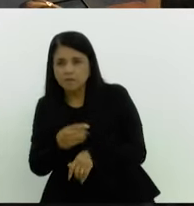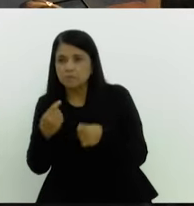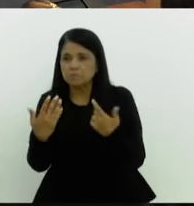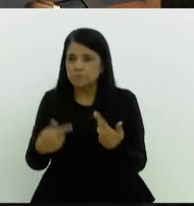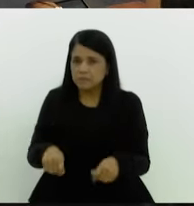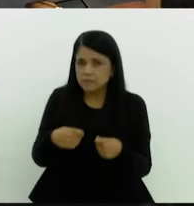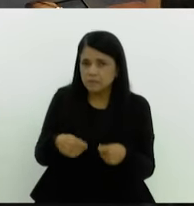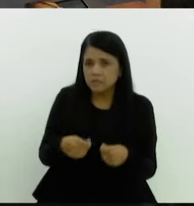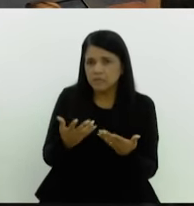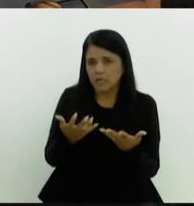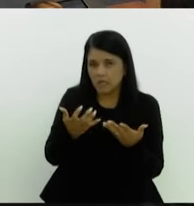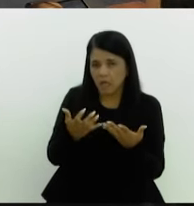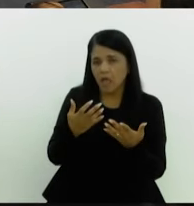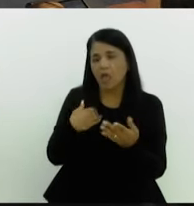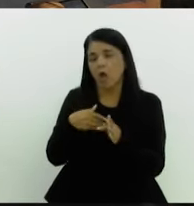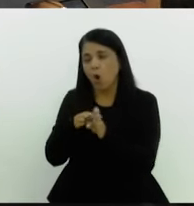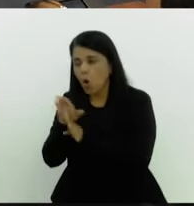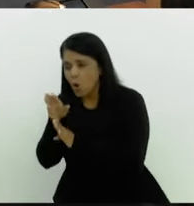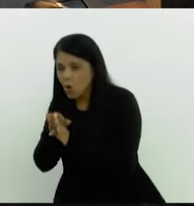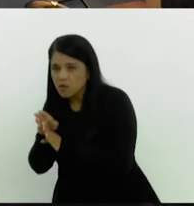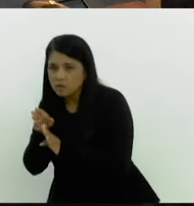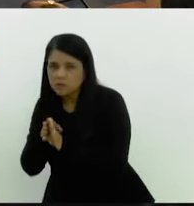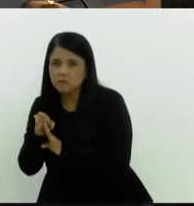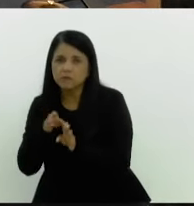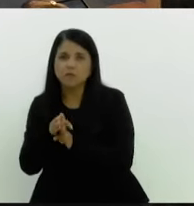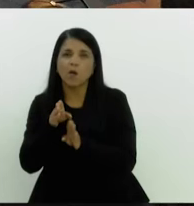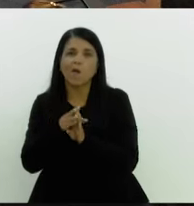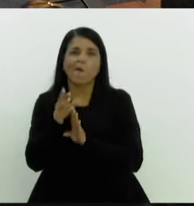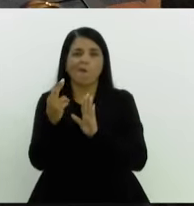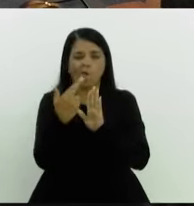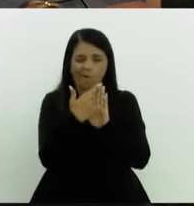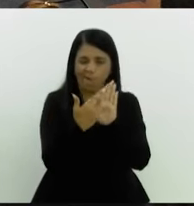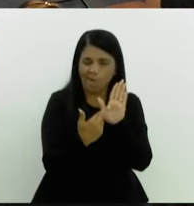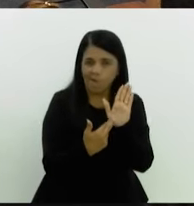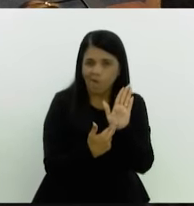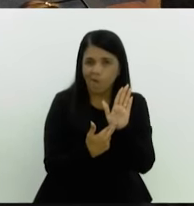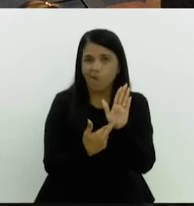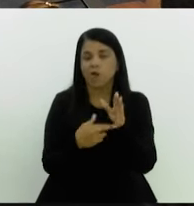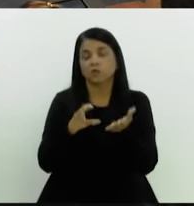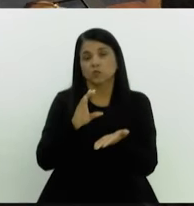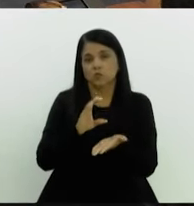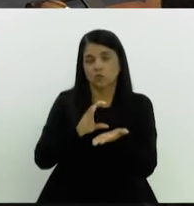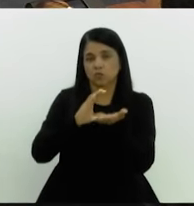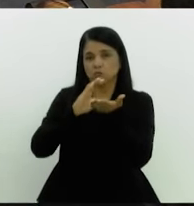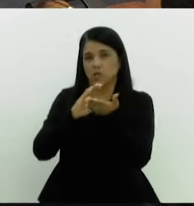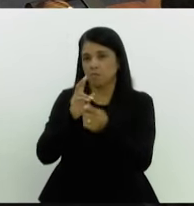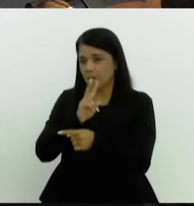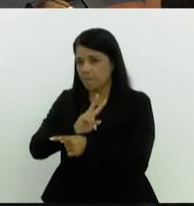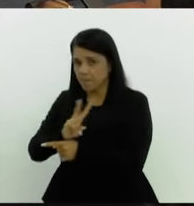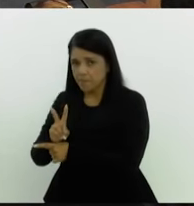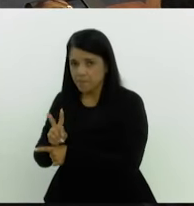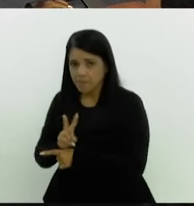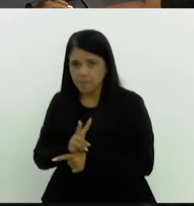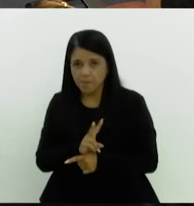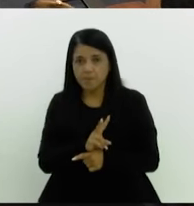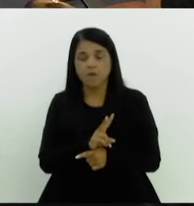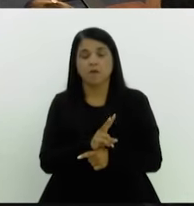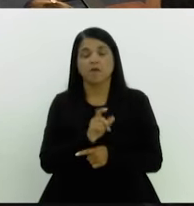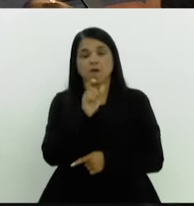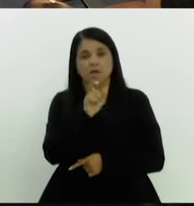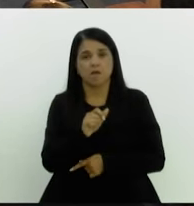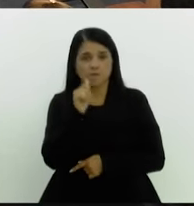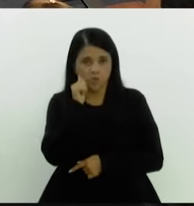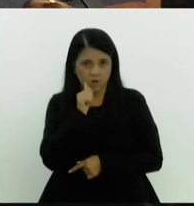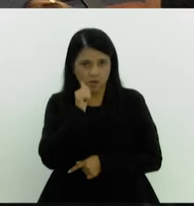seja através das consultas ou de toda a normativa que a gente tem no conselho já protetiva com relação à mulher eu